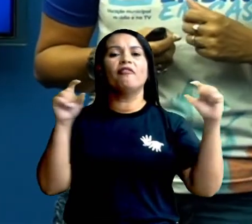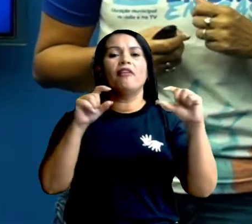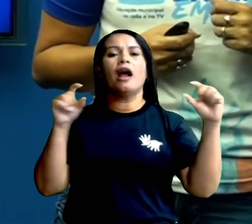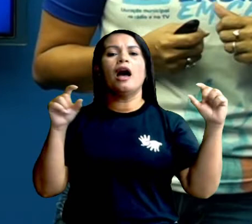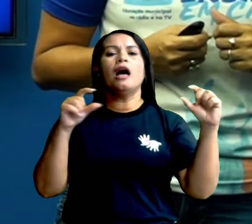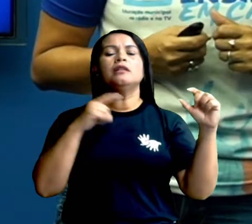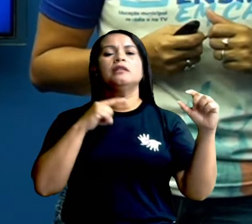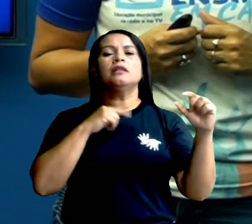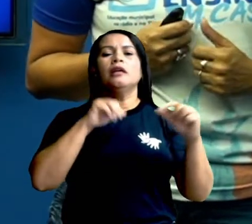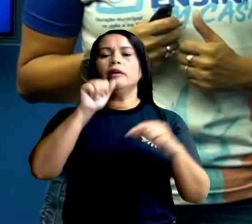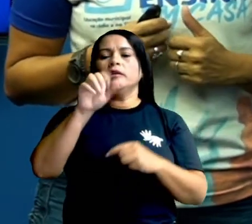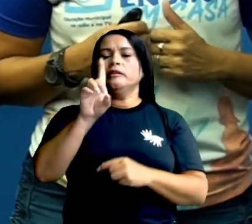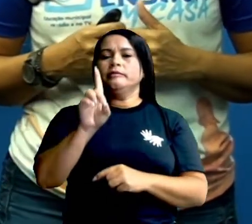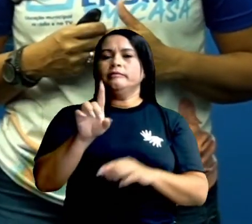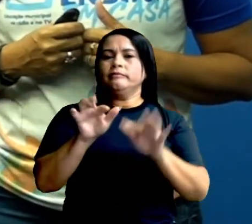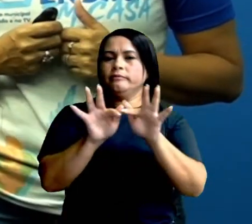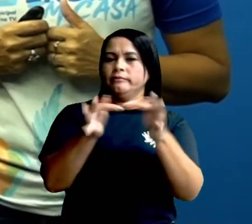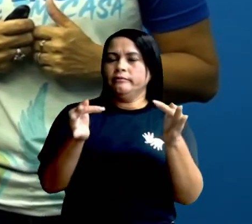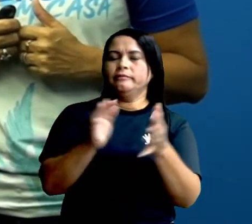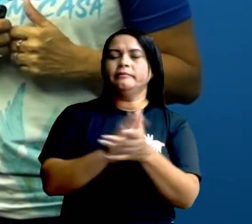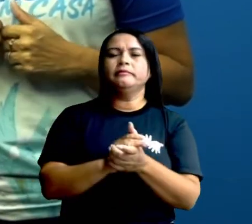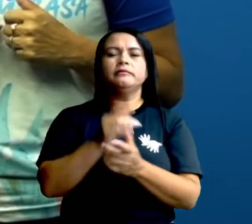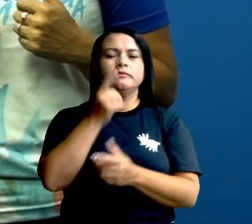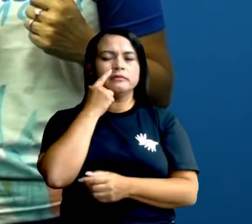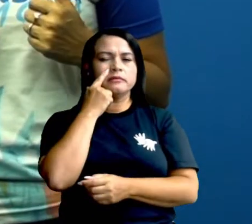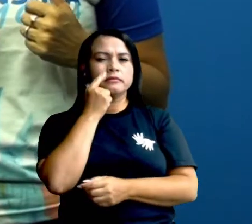frase de um adjetivo simples.